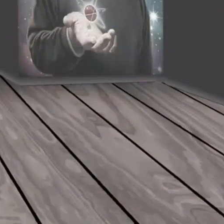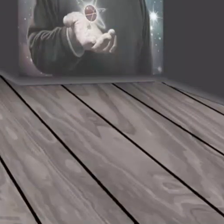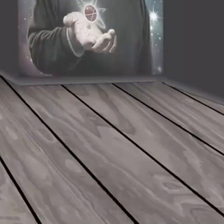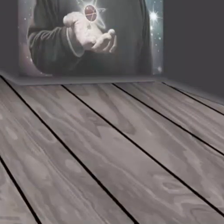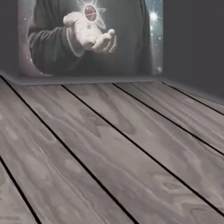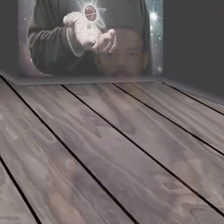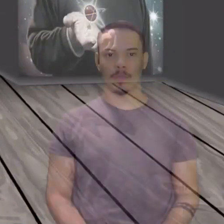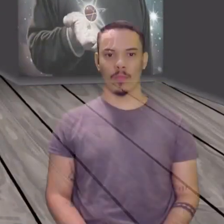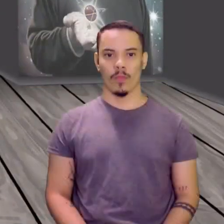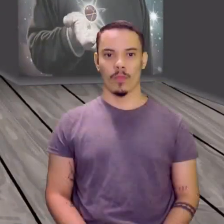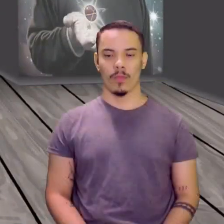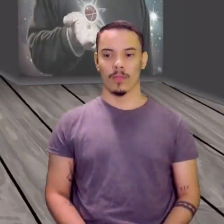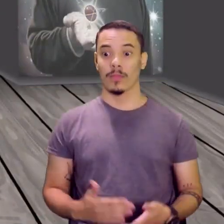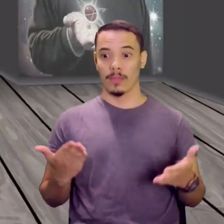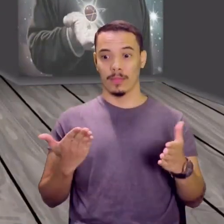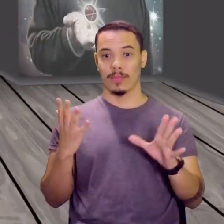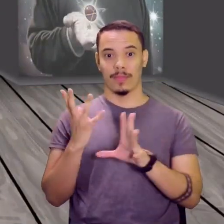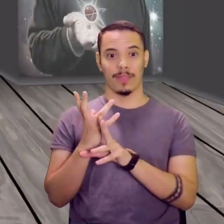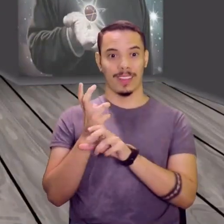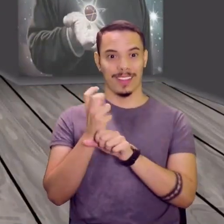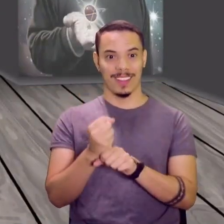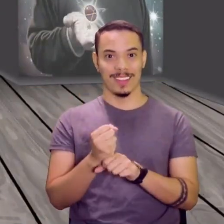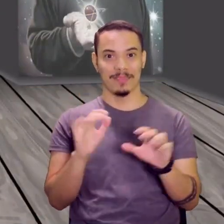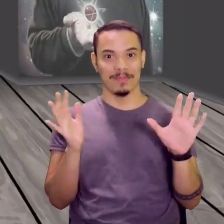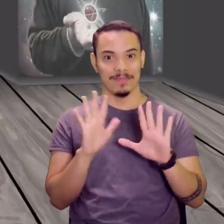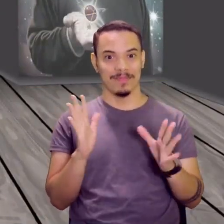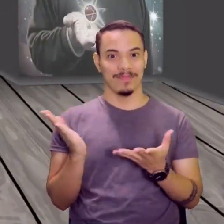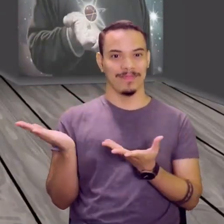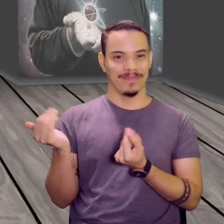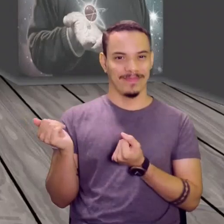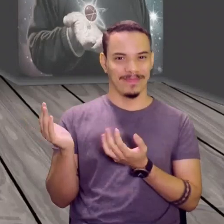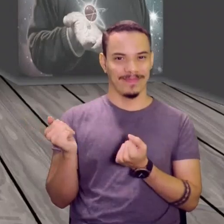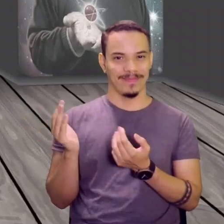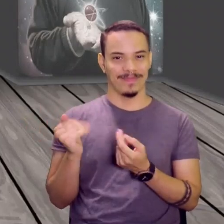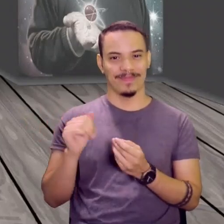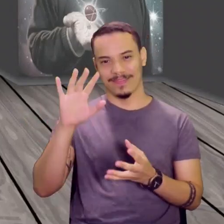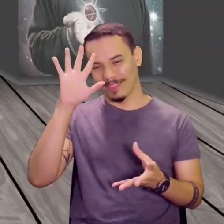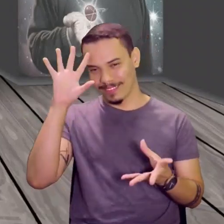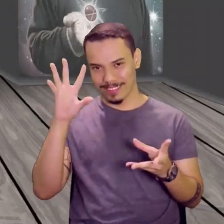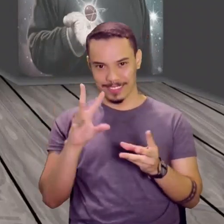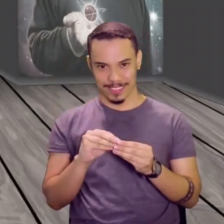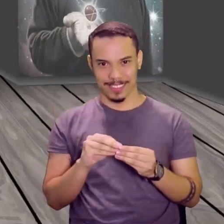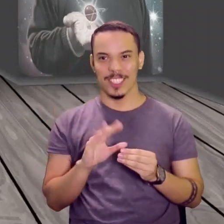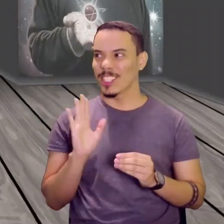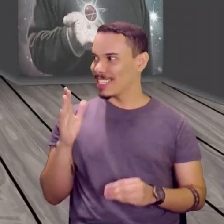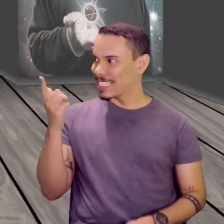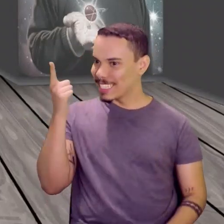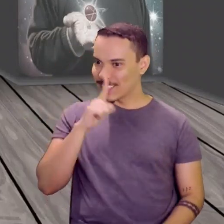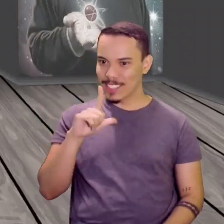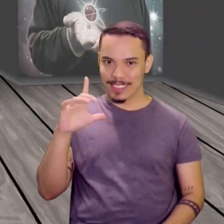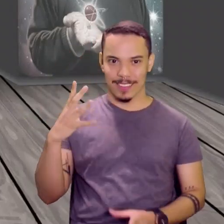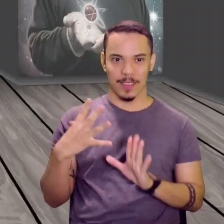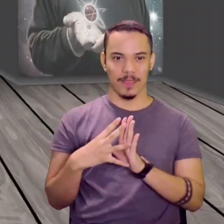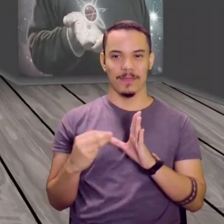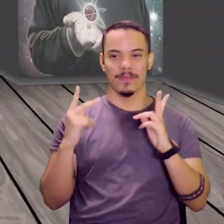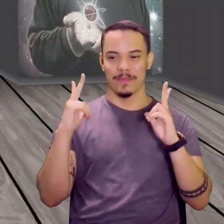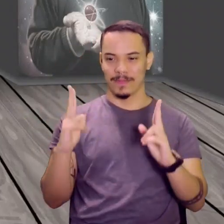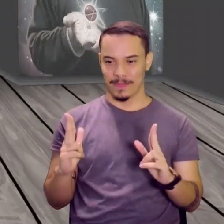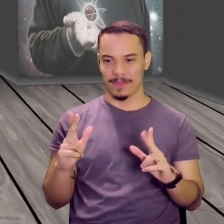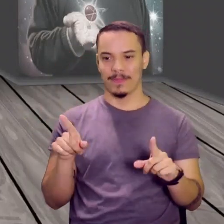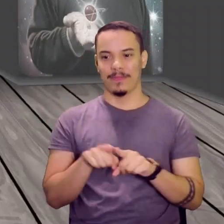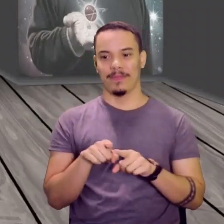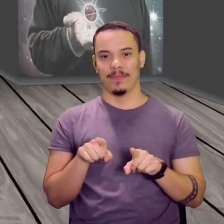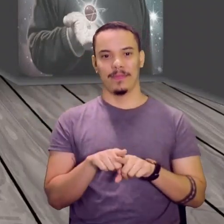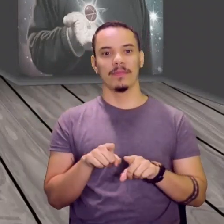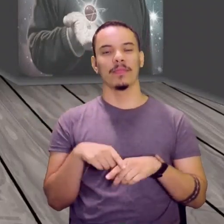Aí, né? Nosso resumo. Bom, aí, jovens, o nosso resumo. É isso aí, tá pegando jeito, hein, professor? Claro,